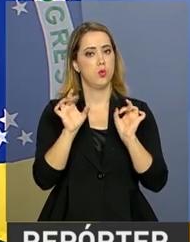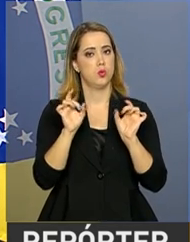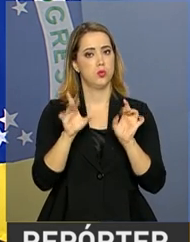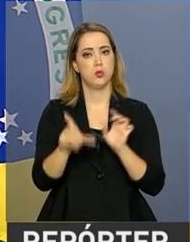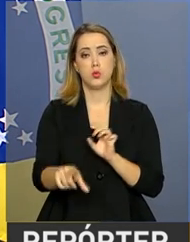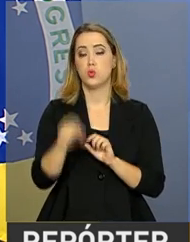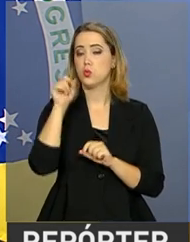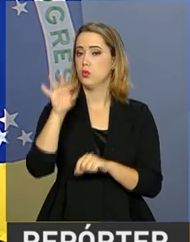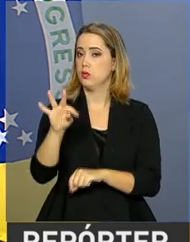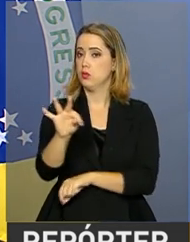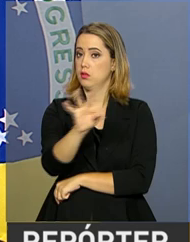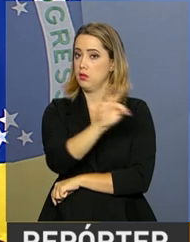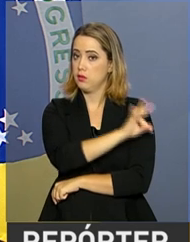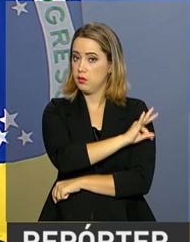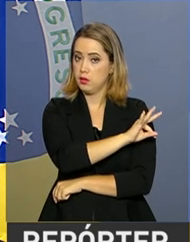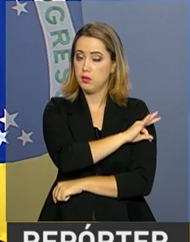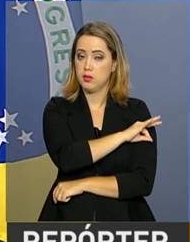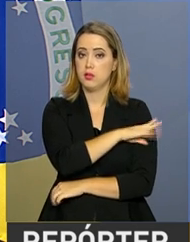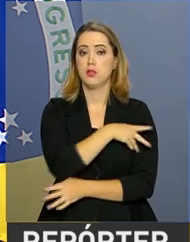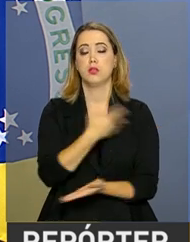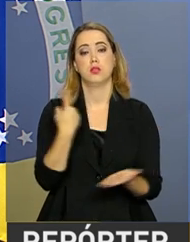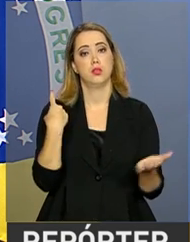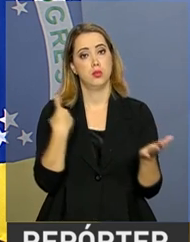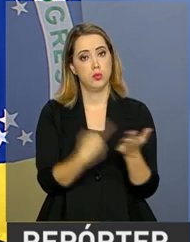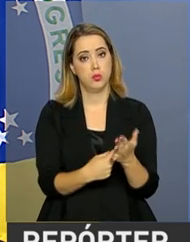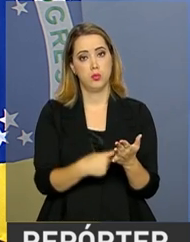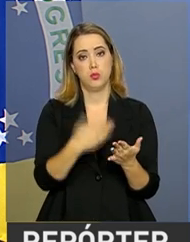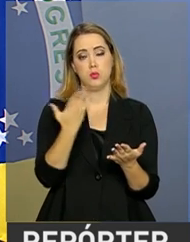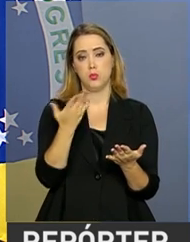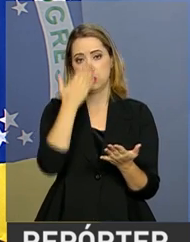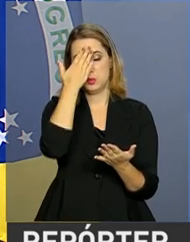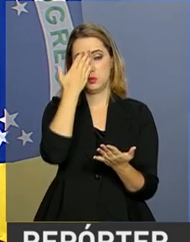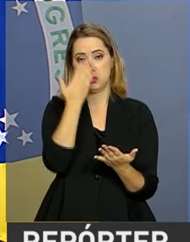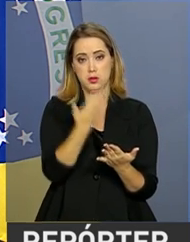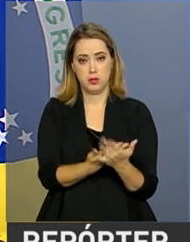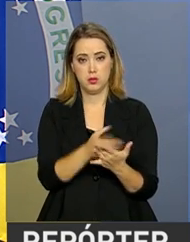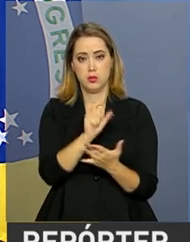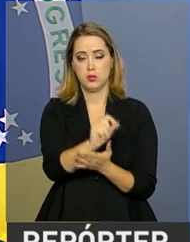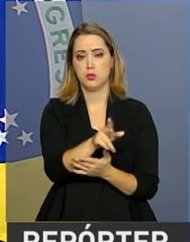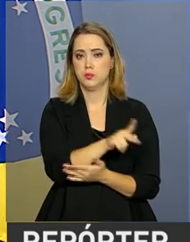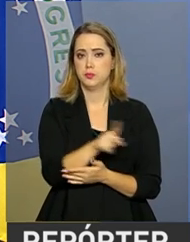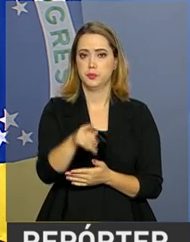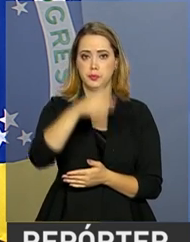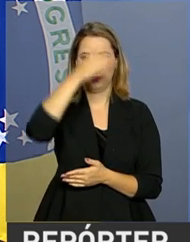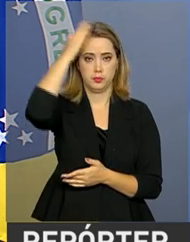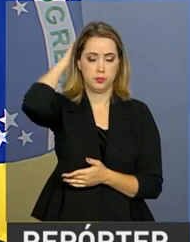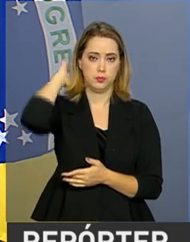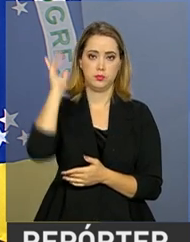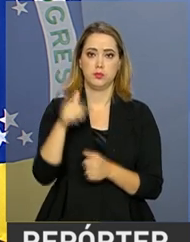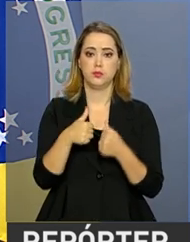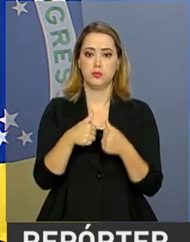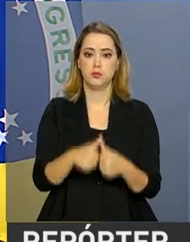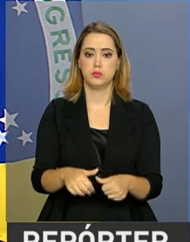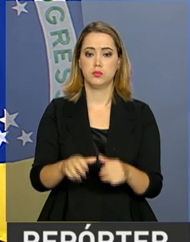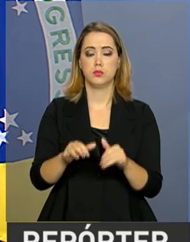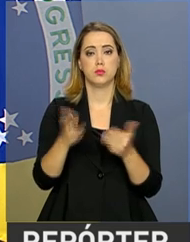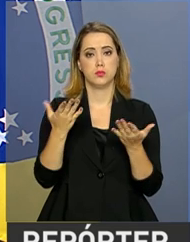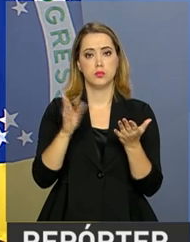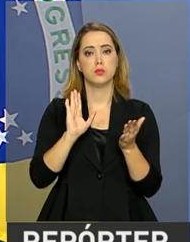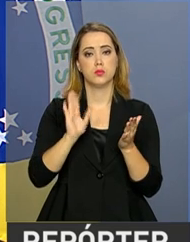técnicos respalda a convicção do presidente Michel Temer no sentido de que estão dados os